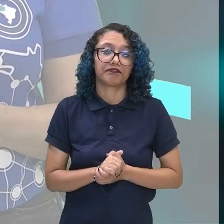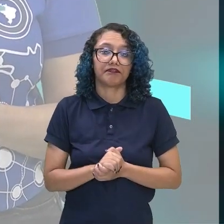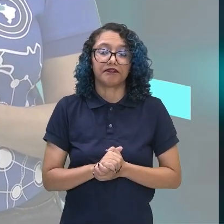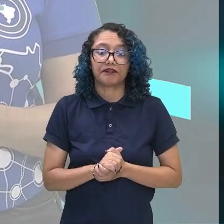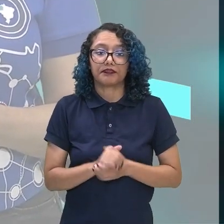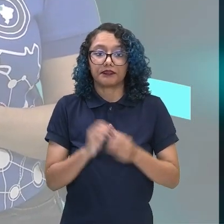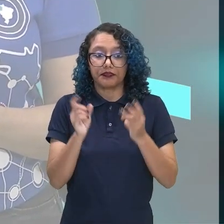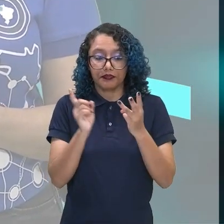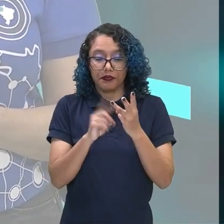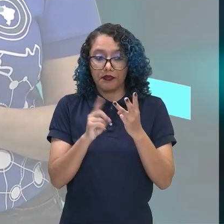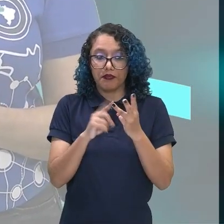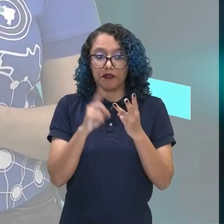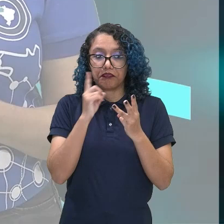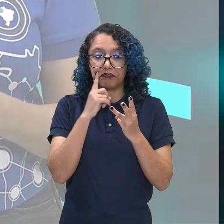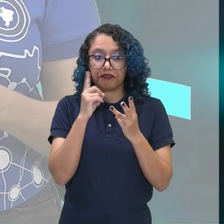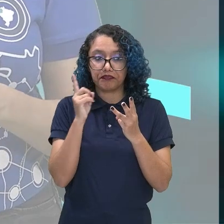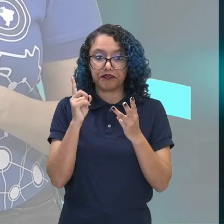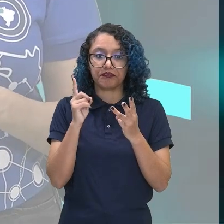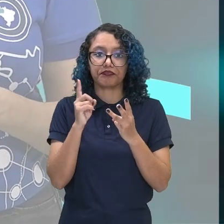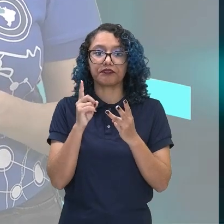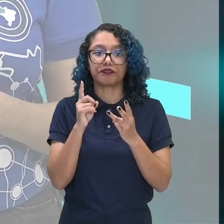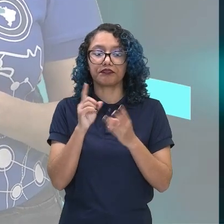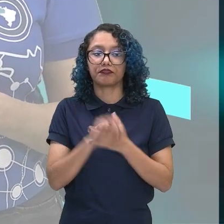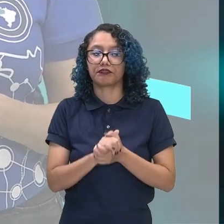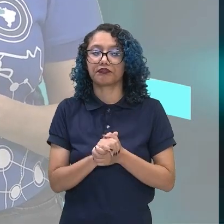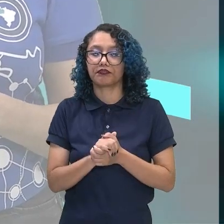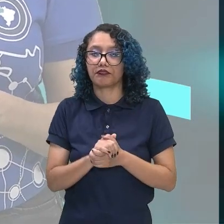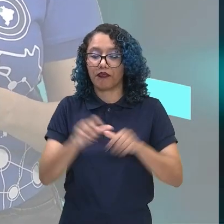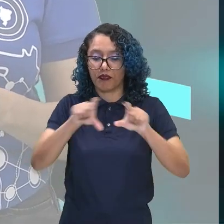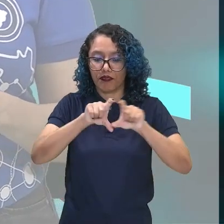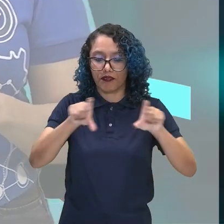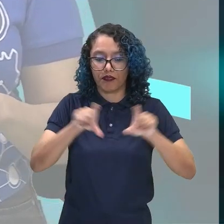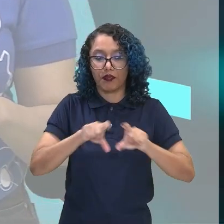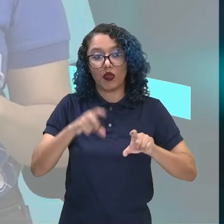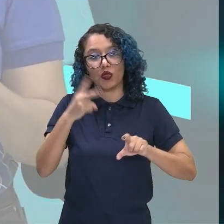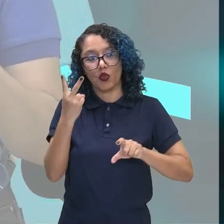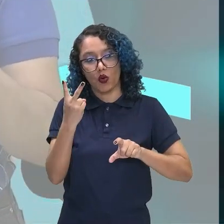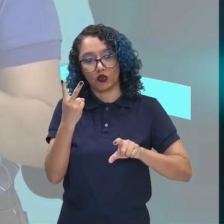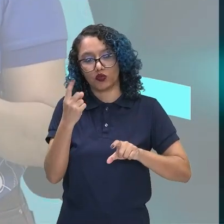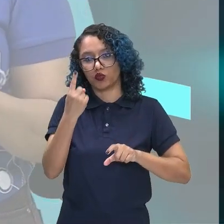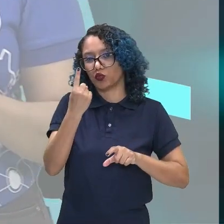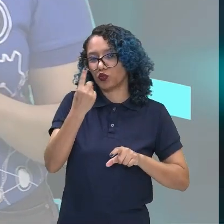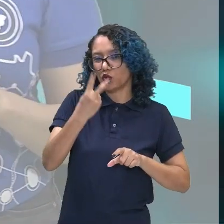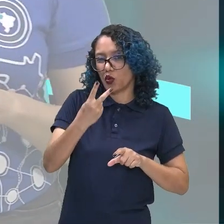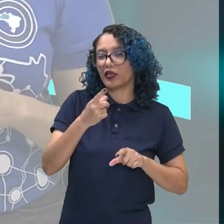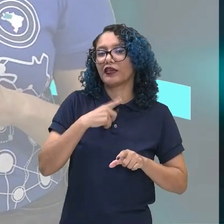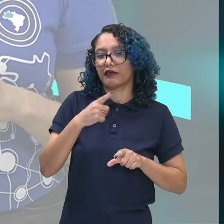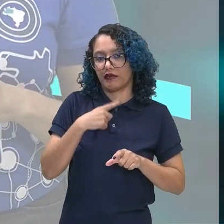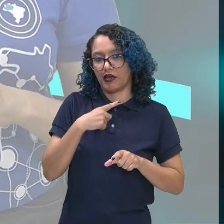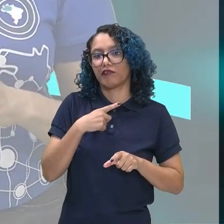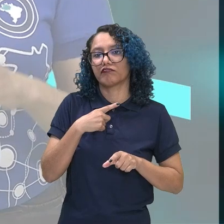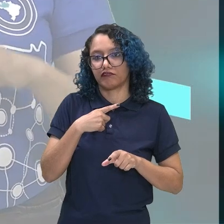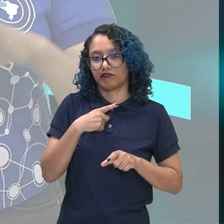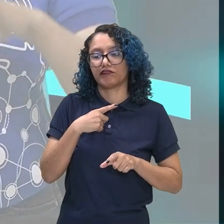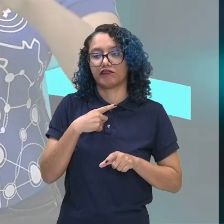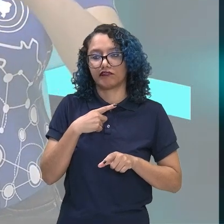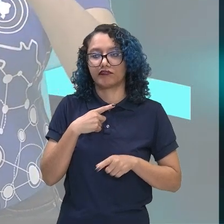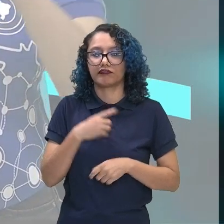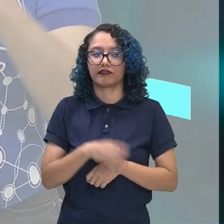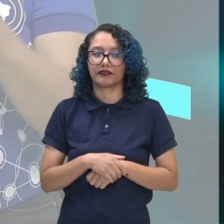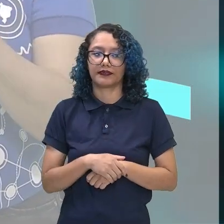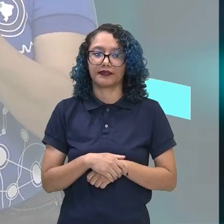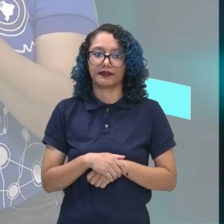Possui 1 ou 2 parágrafos, geralmente. Então, a conclusão também, né, ela